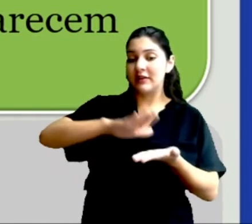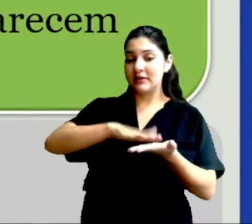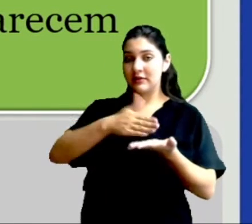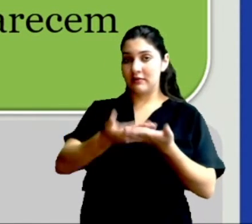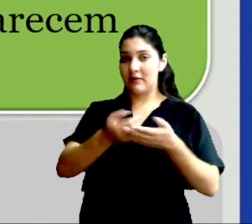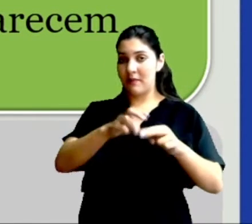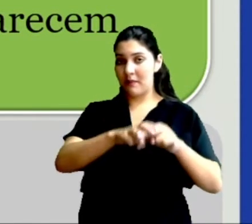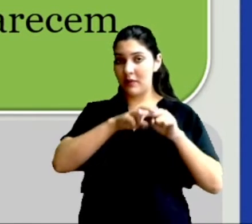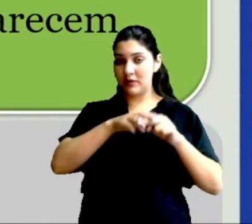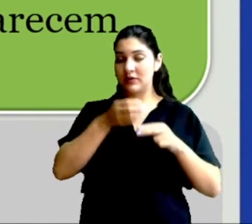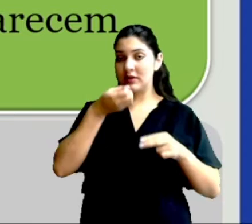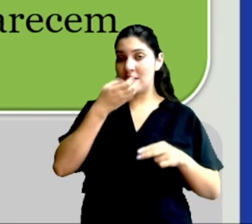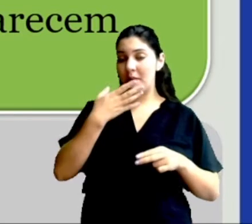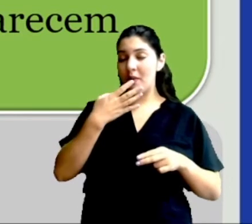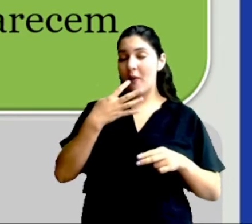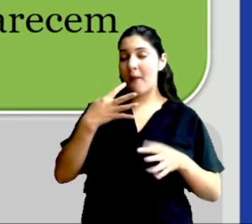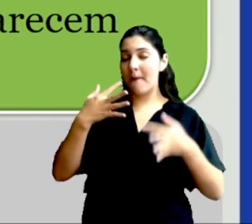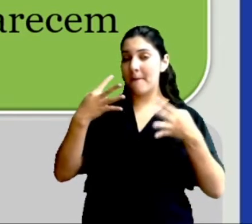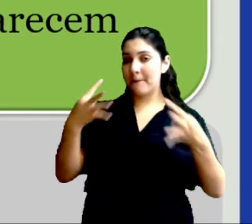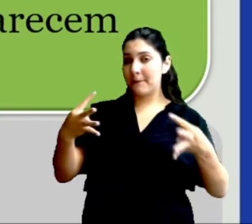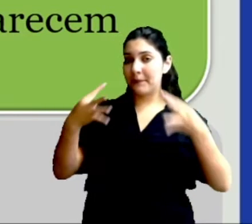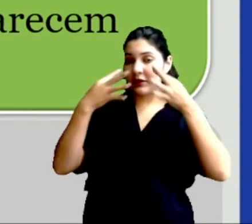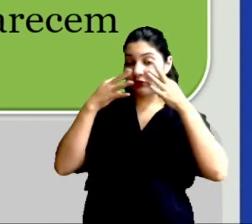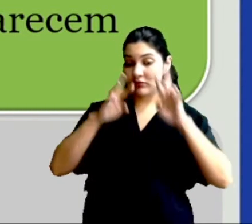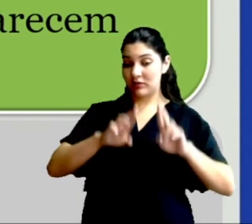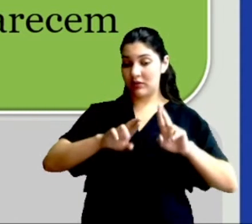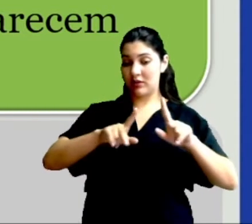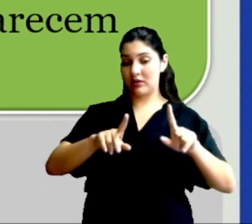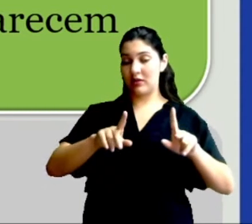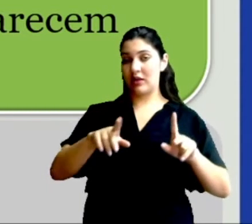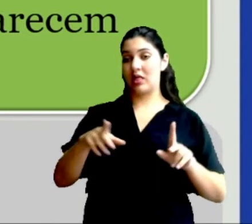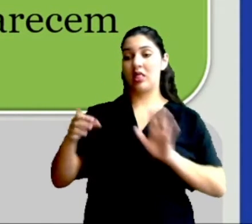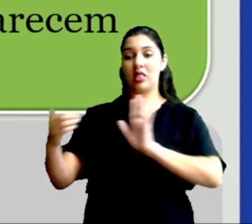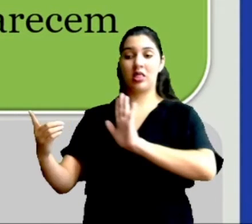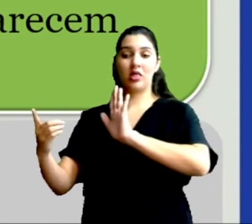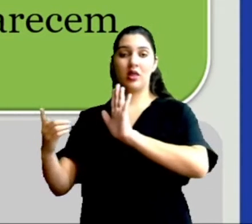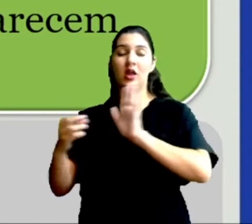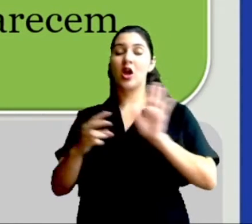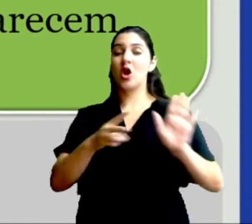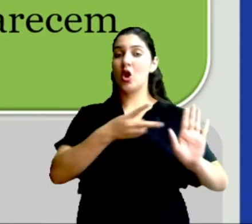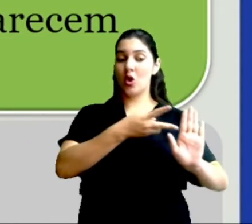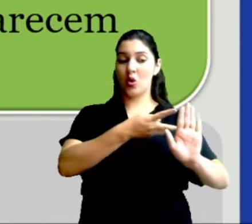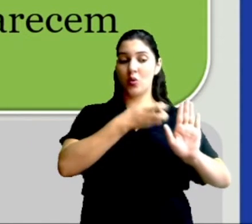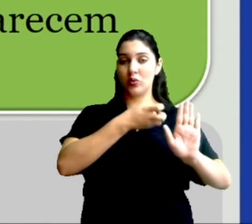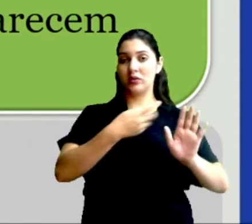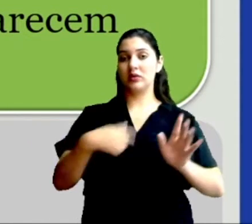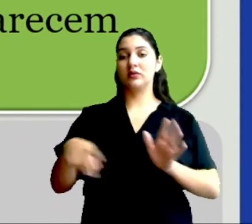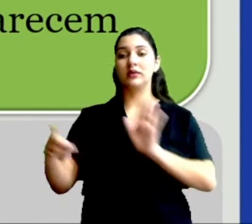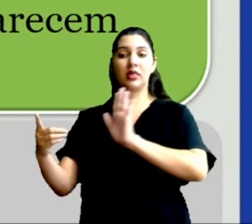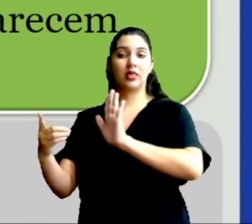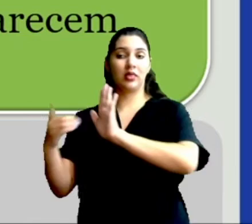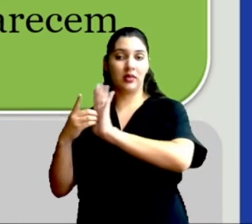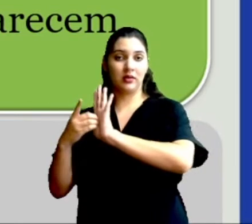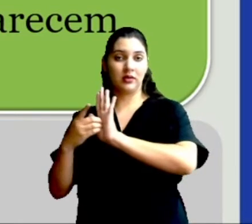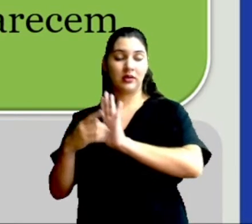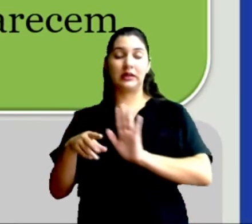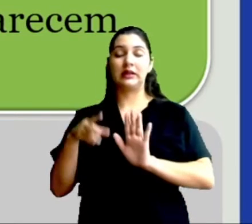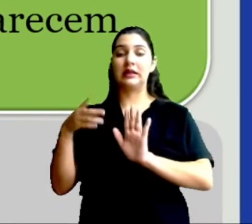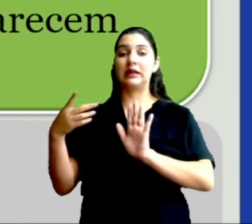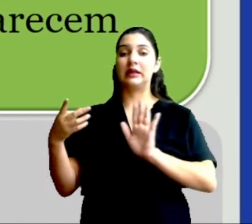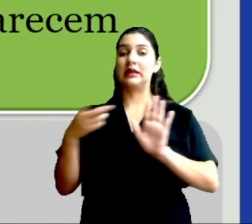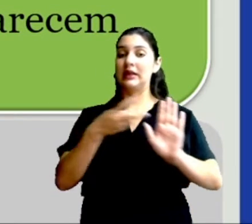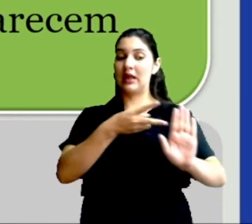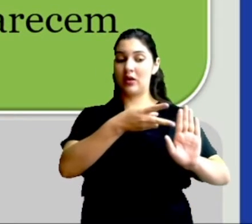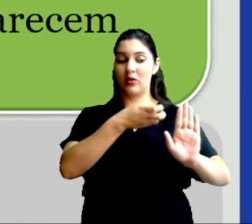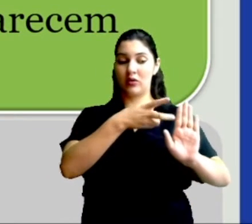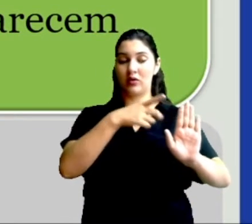Então, por isso que é bom você ficar ligado nessa diferença entre conotação e a denotação. Na conotação eu